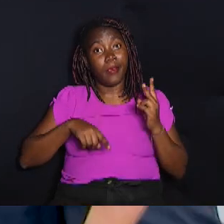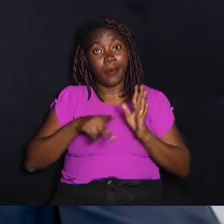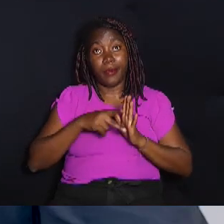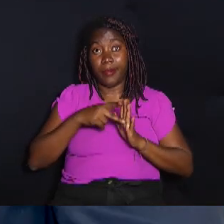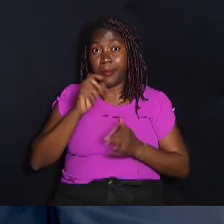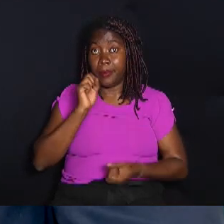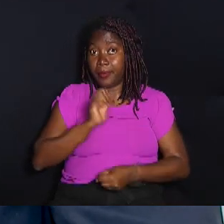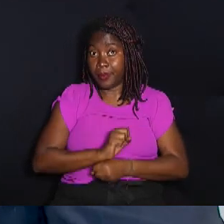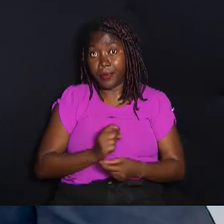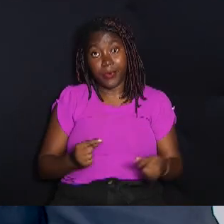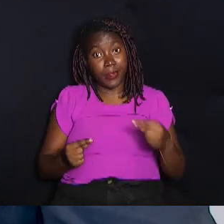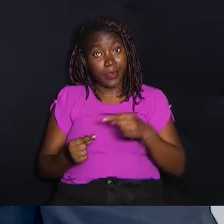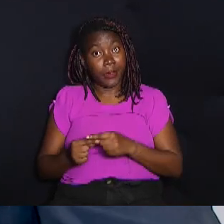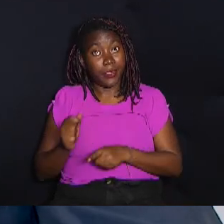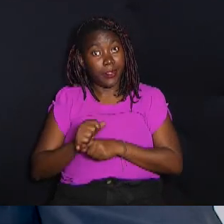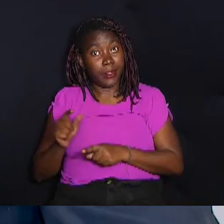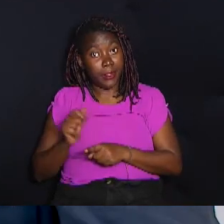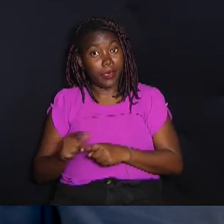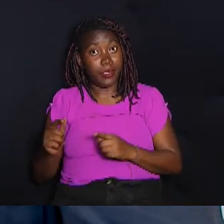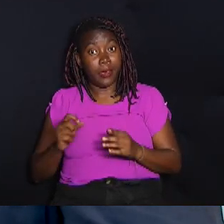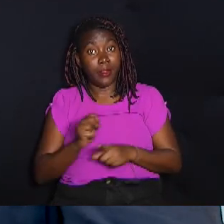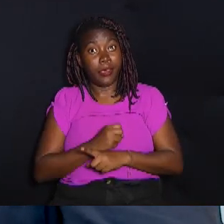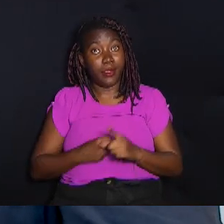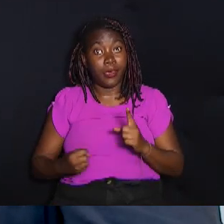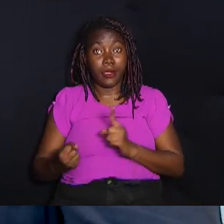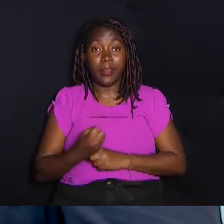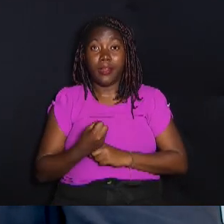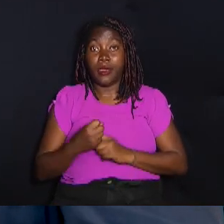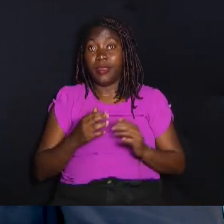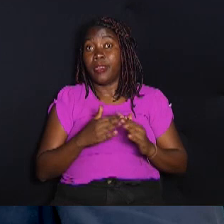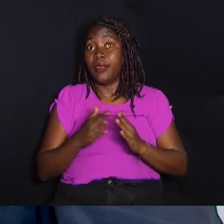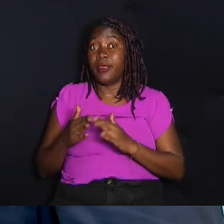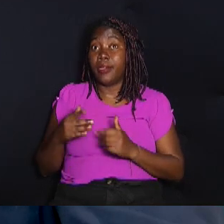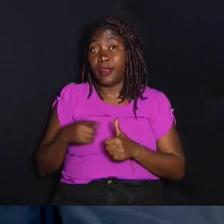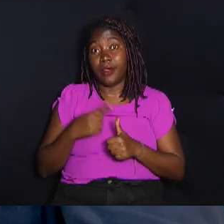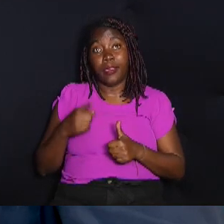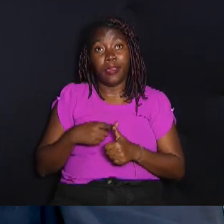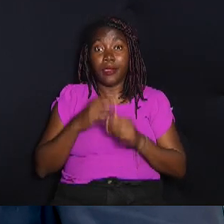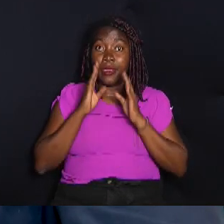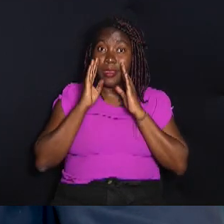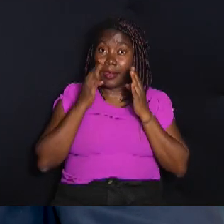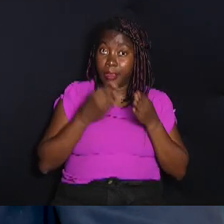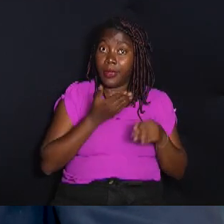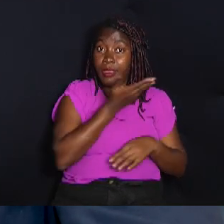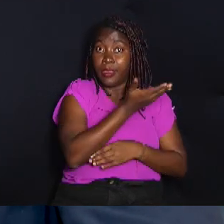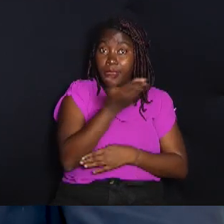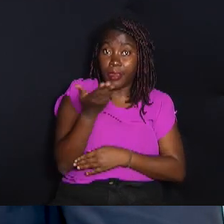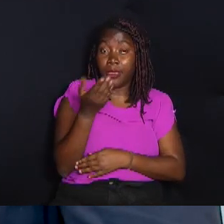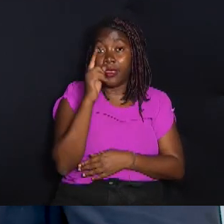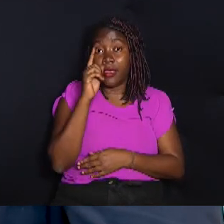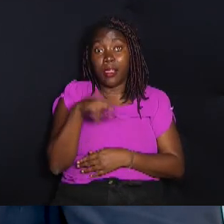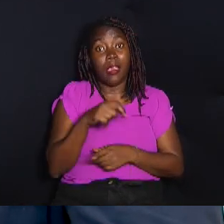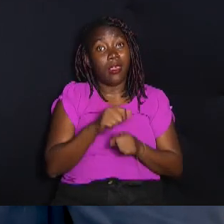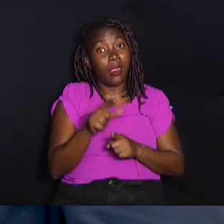projetos aqui parados em relação à locação social e eh moradia primeiro que é voltado para moradores de rua